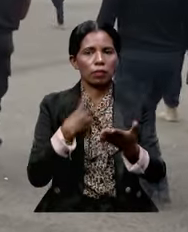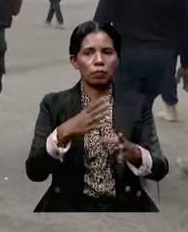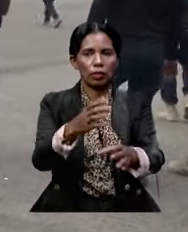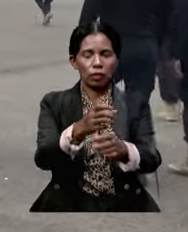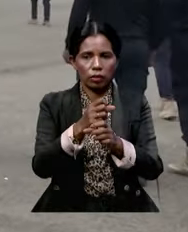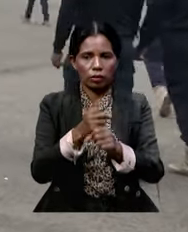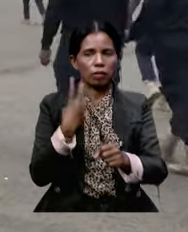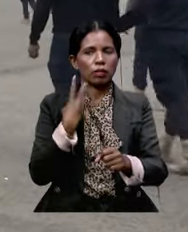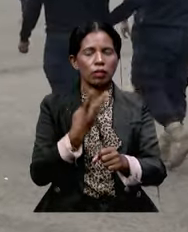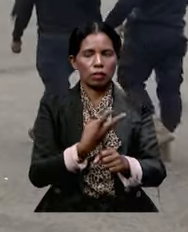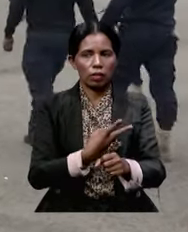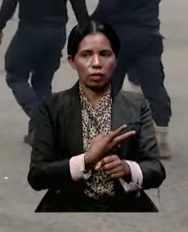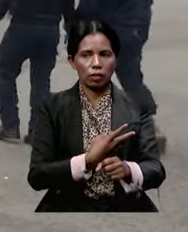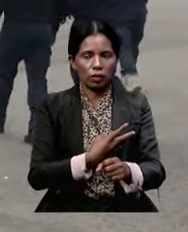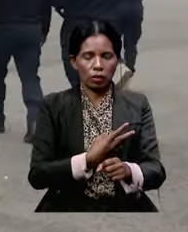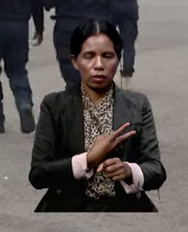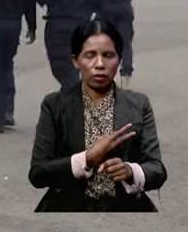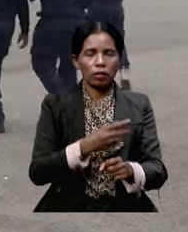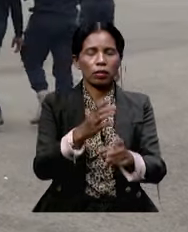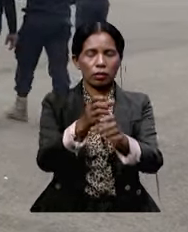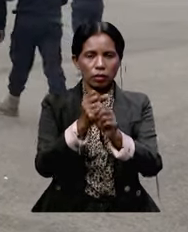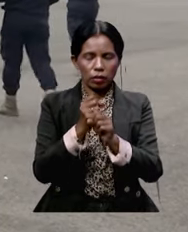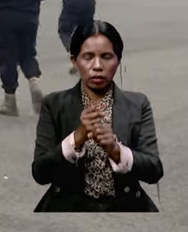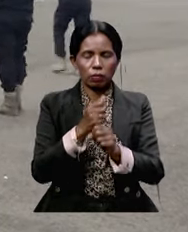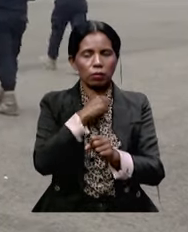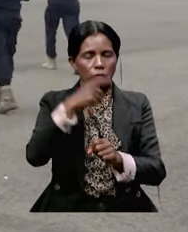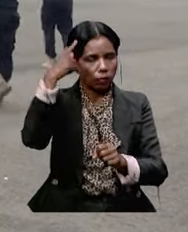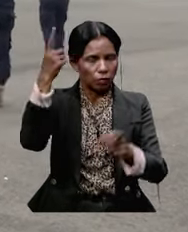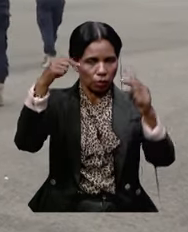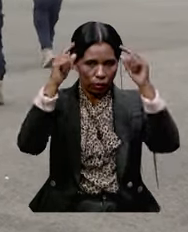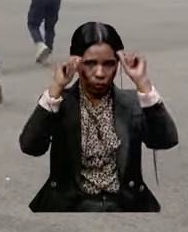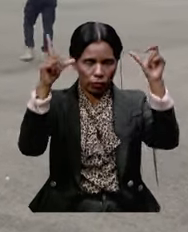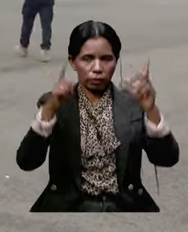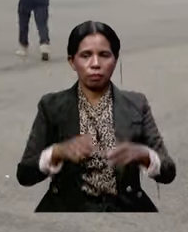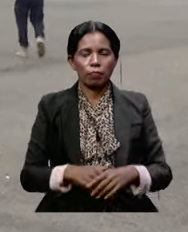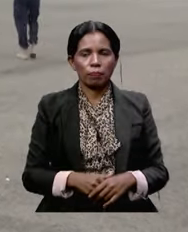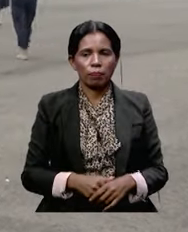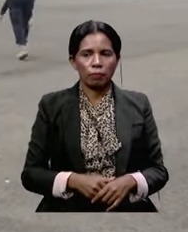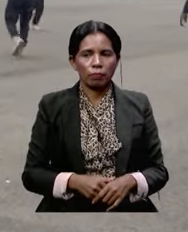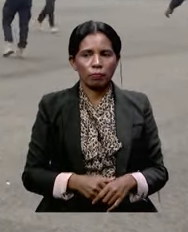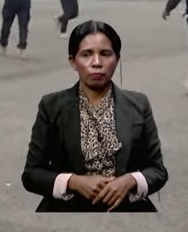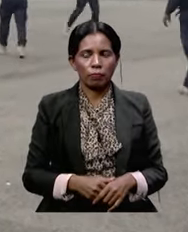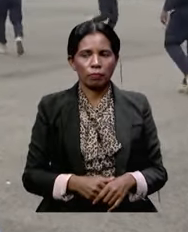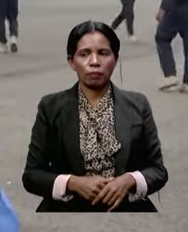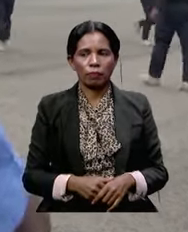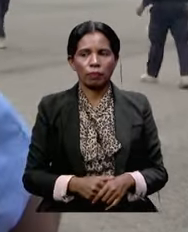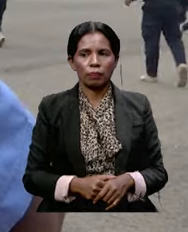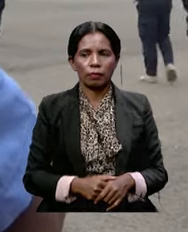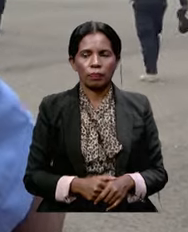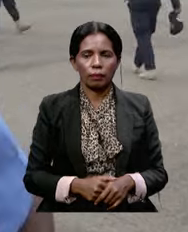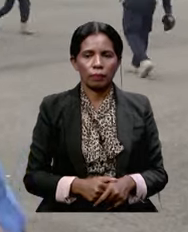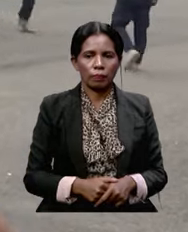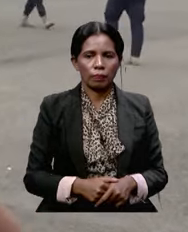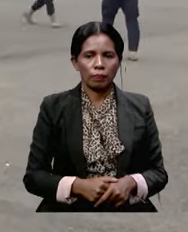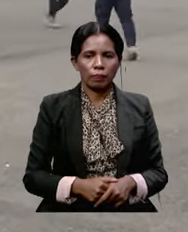tem a sua santidade mai hai tene rai Timor Leste. Kita prepara dalle tu si forza reserva dente